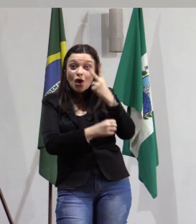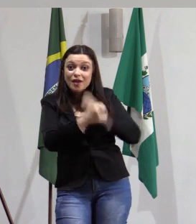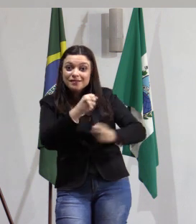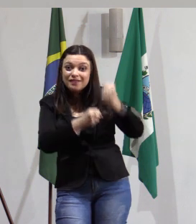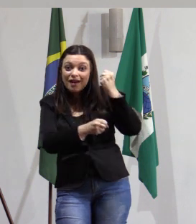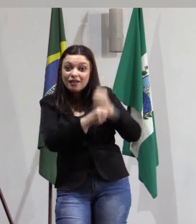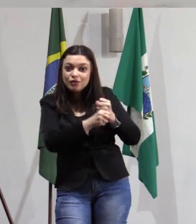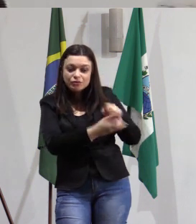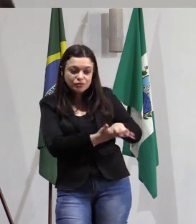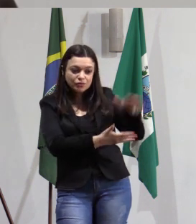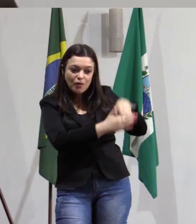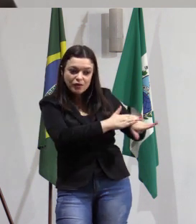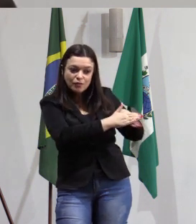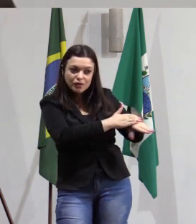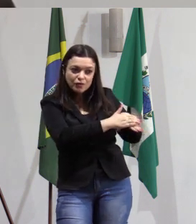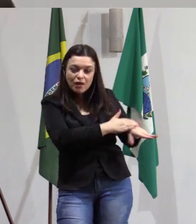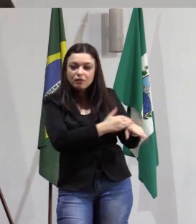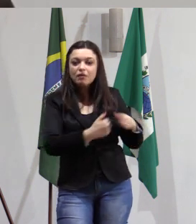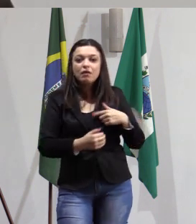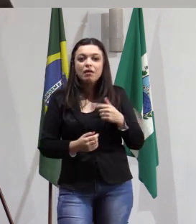não poderiam ser mais gastos.